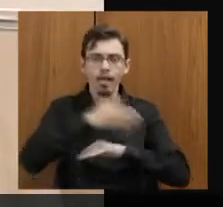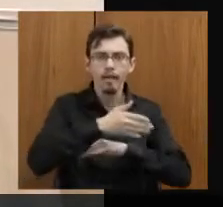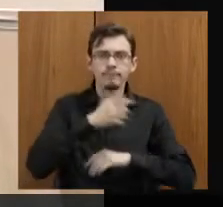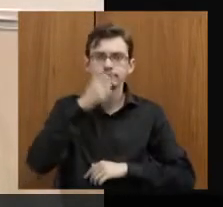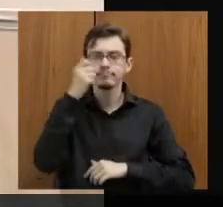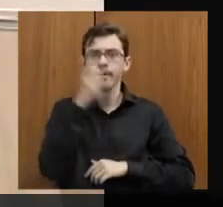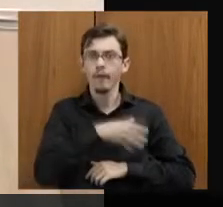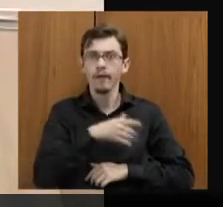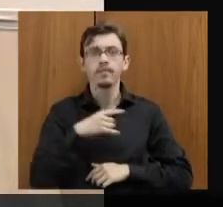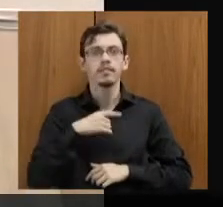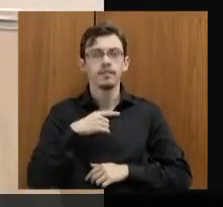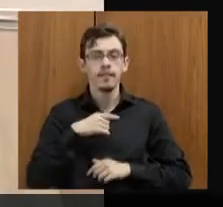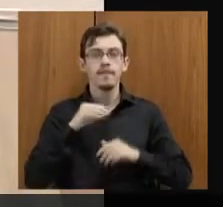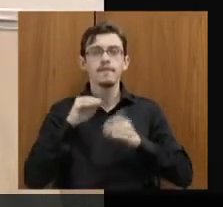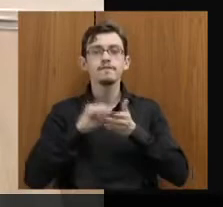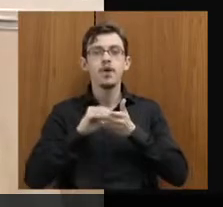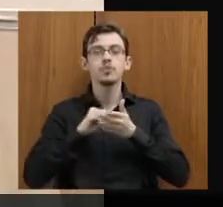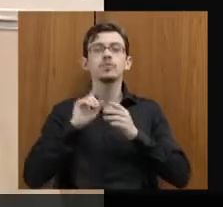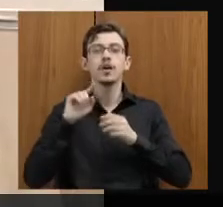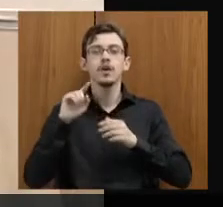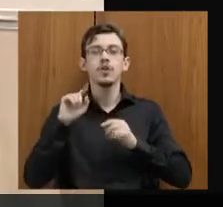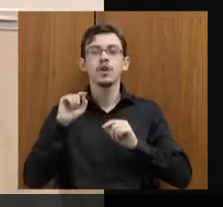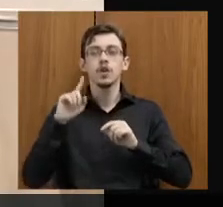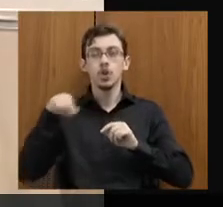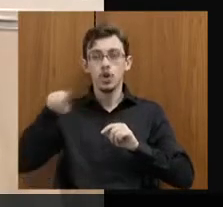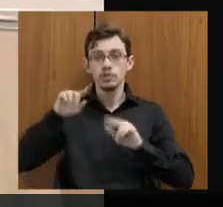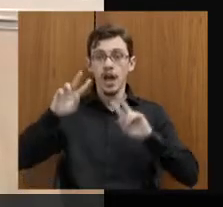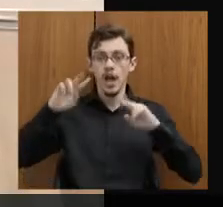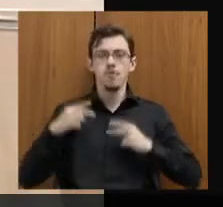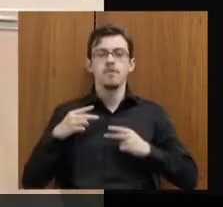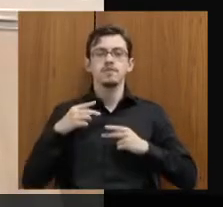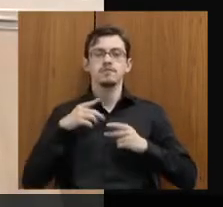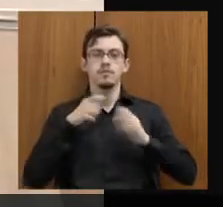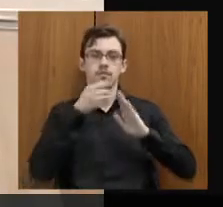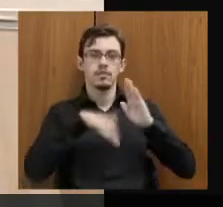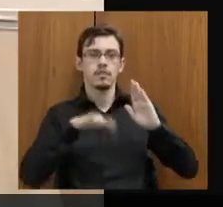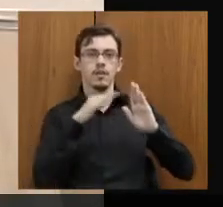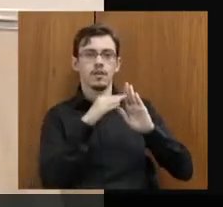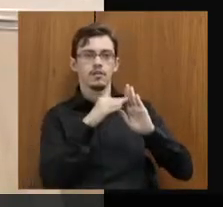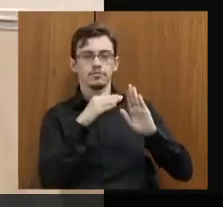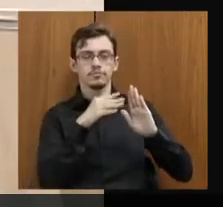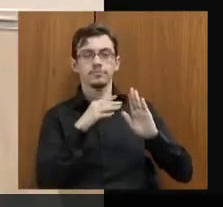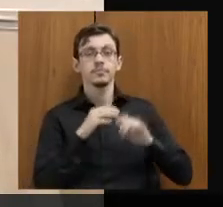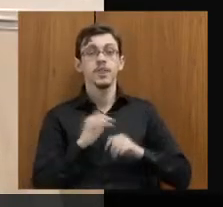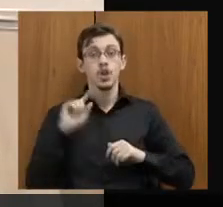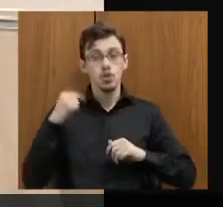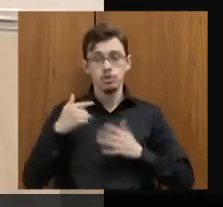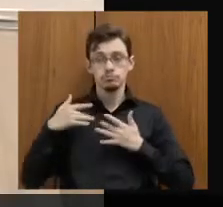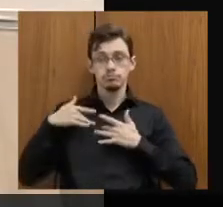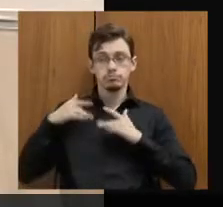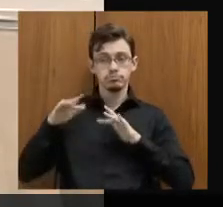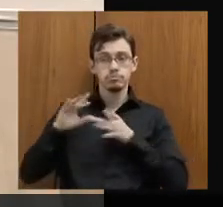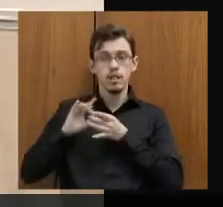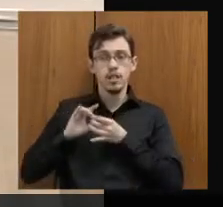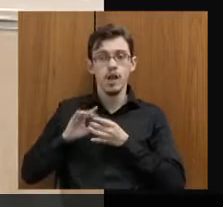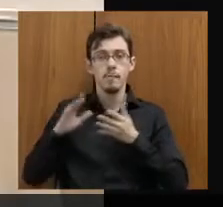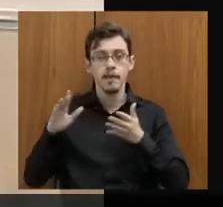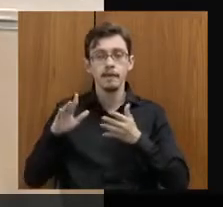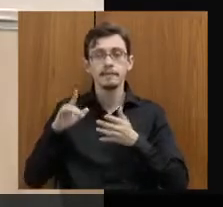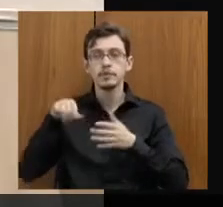mostrando aí o racismo existente aí no nosso estado colocamos aqui à disposição para